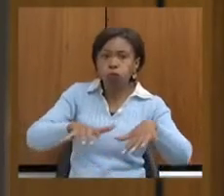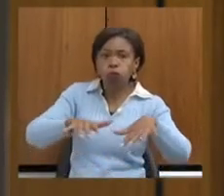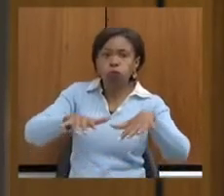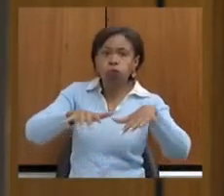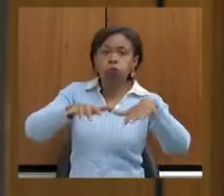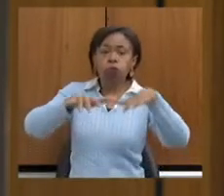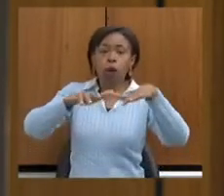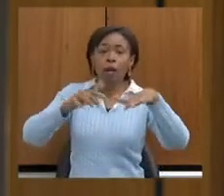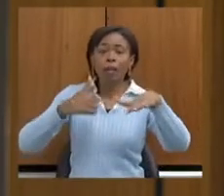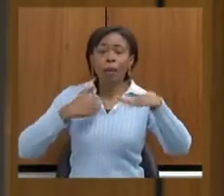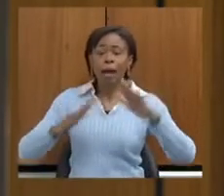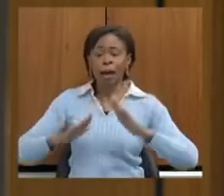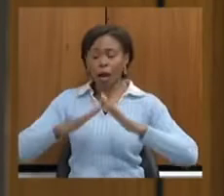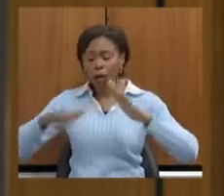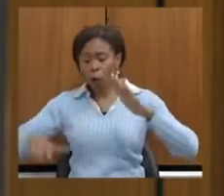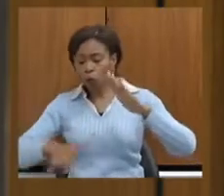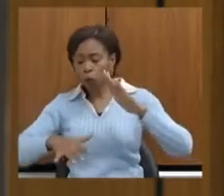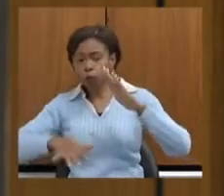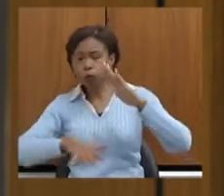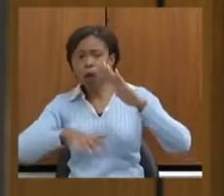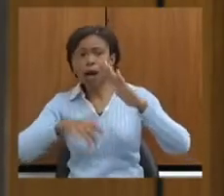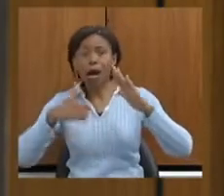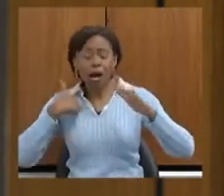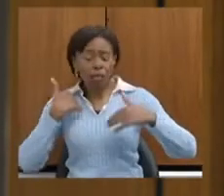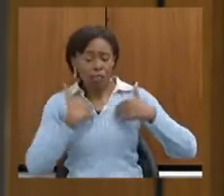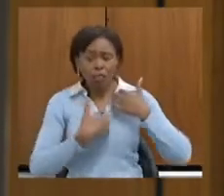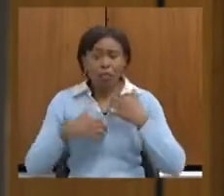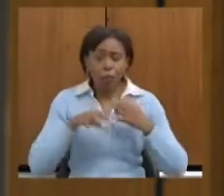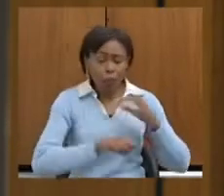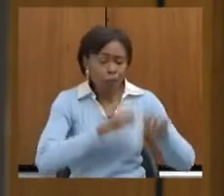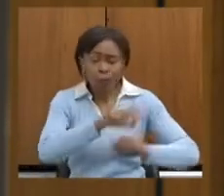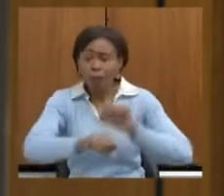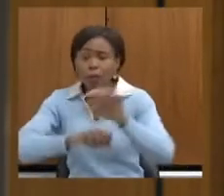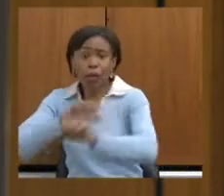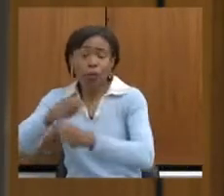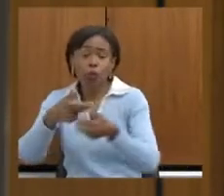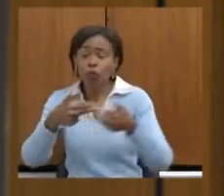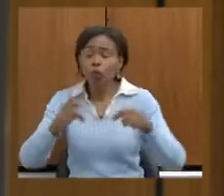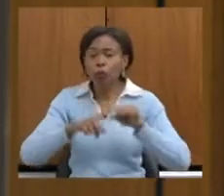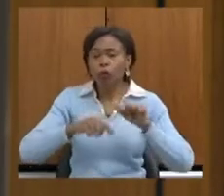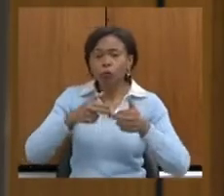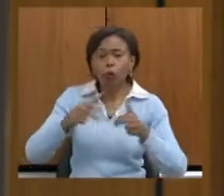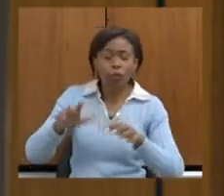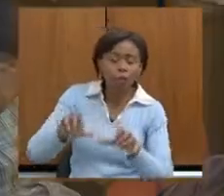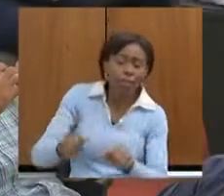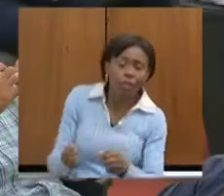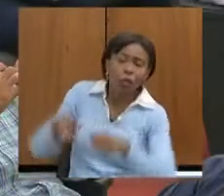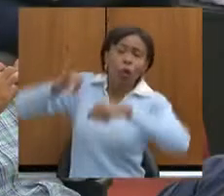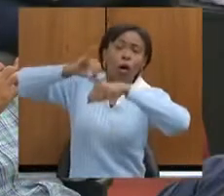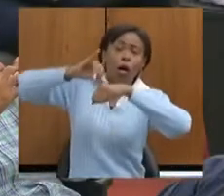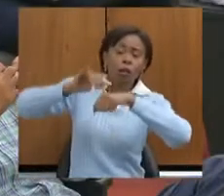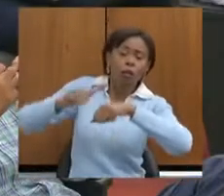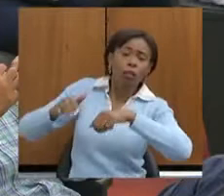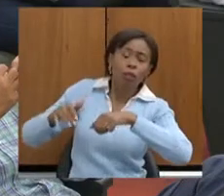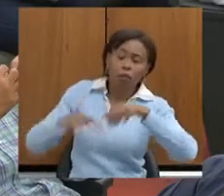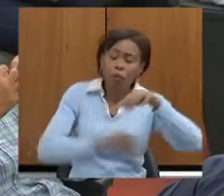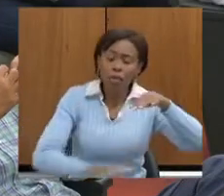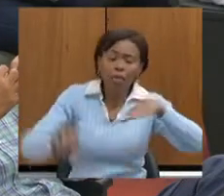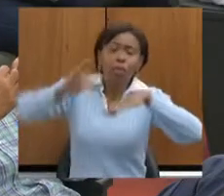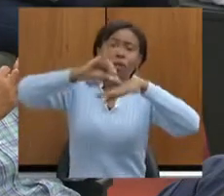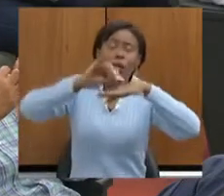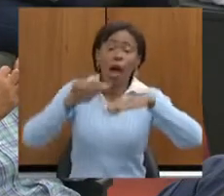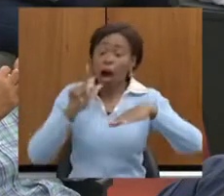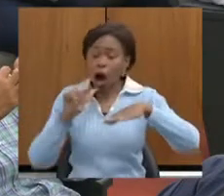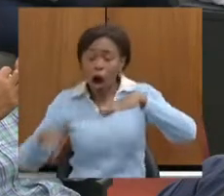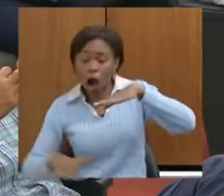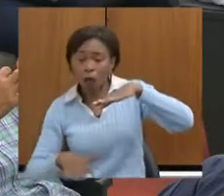bom e ali foi o desespero foi tirando as minhas coisas coloquei na parte de cima e eu ri só foi subindo e